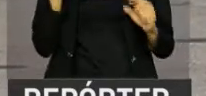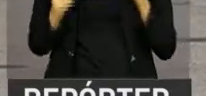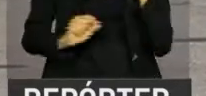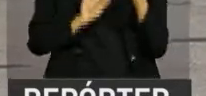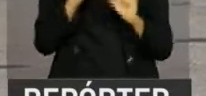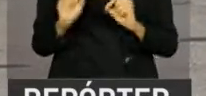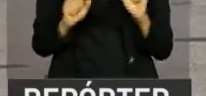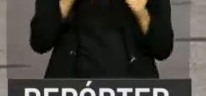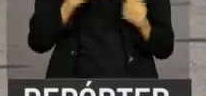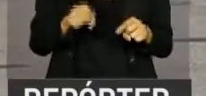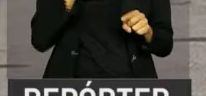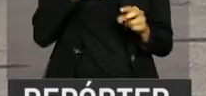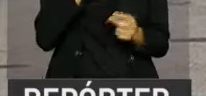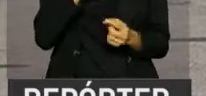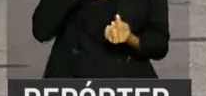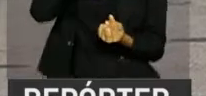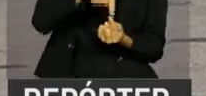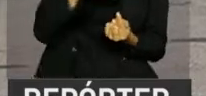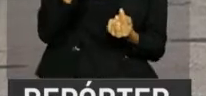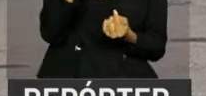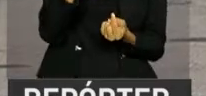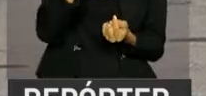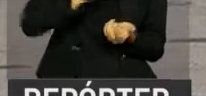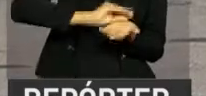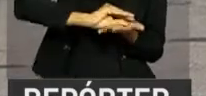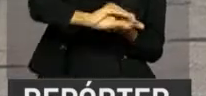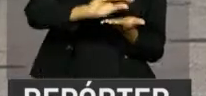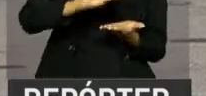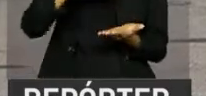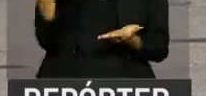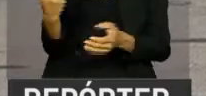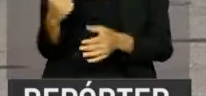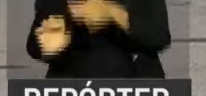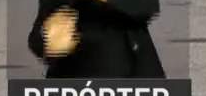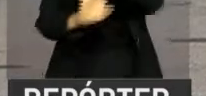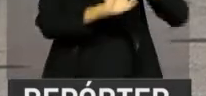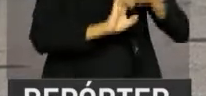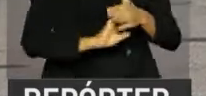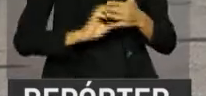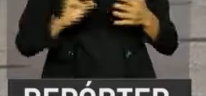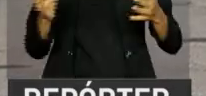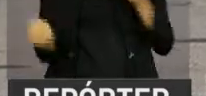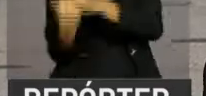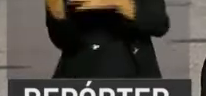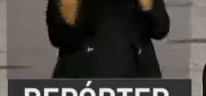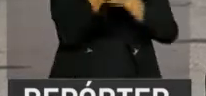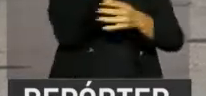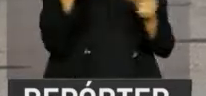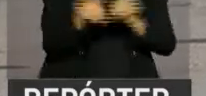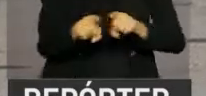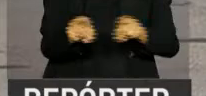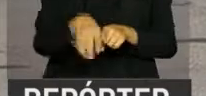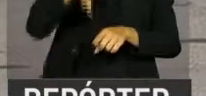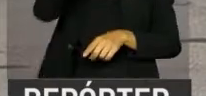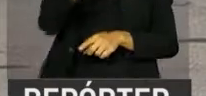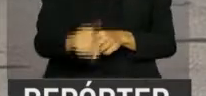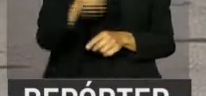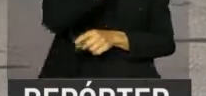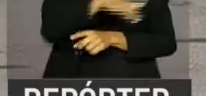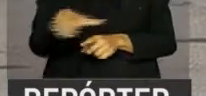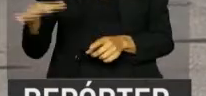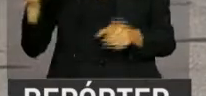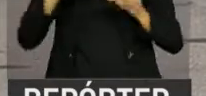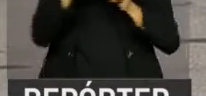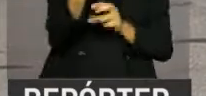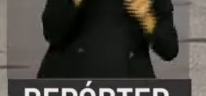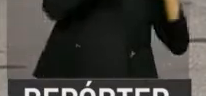de investimentos para geração de empregos e também na questão dos direitos das crianças leandro olha só